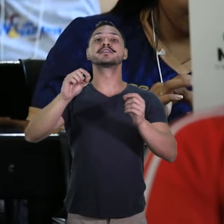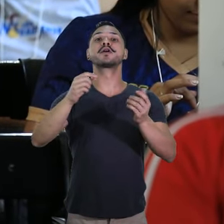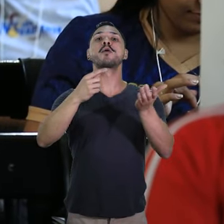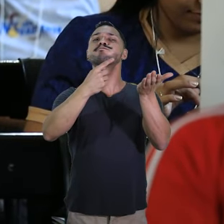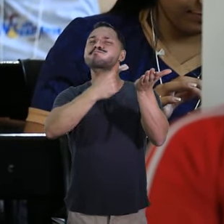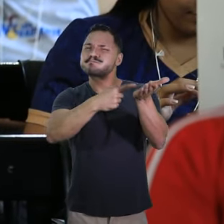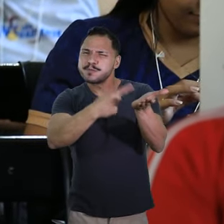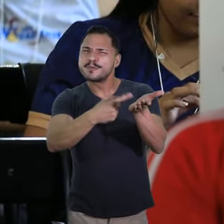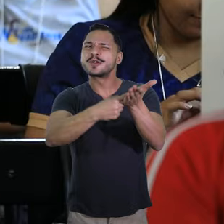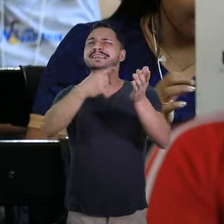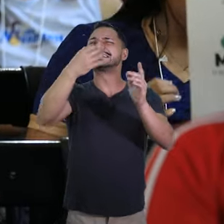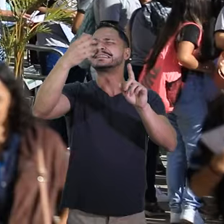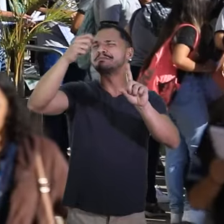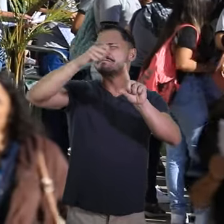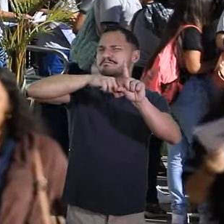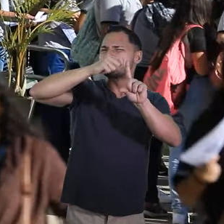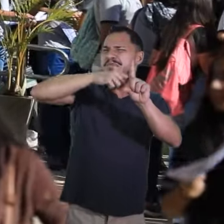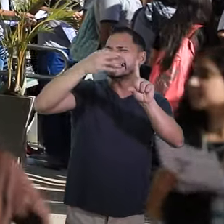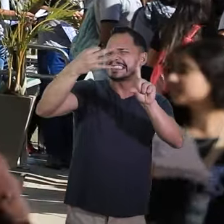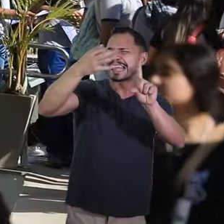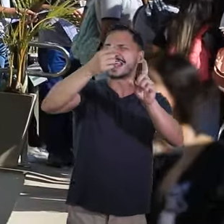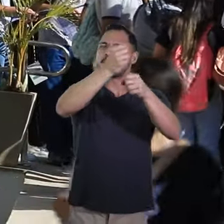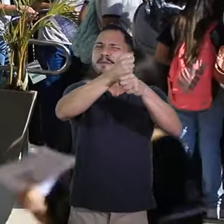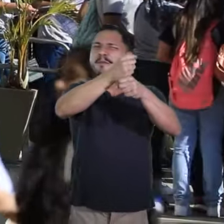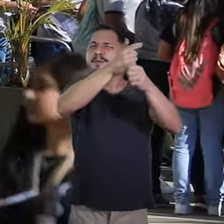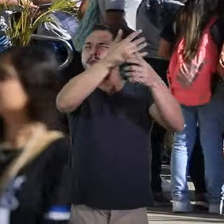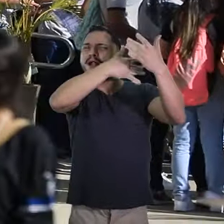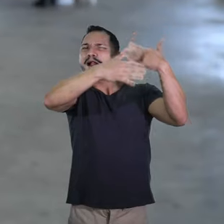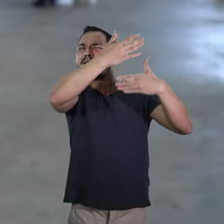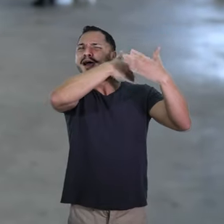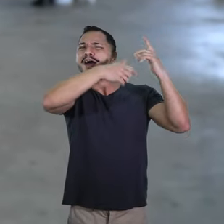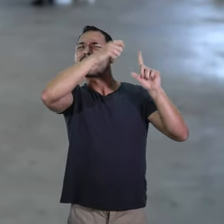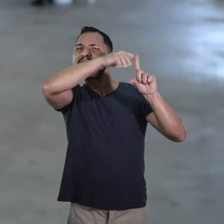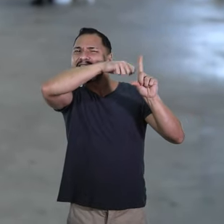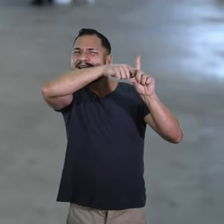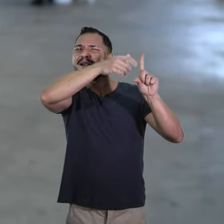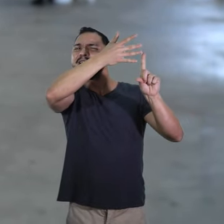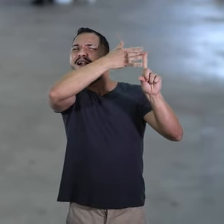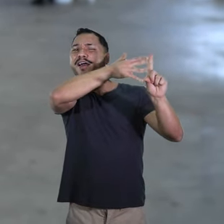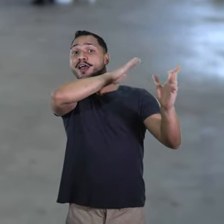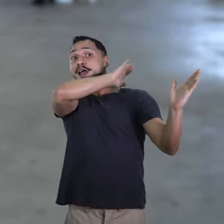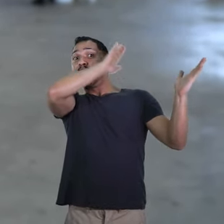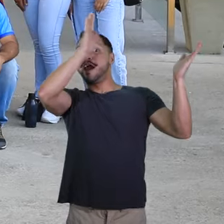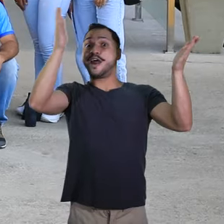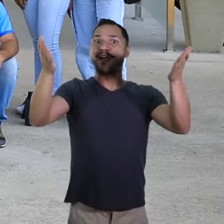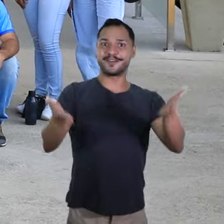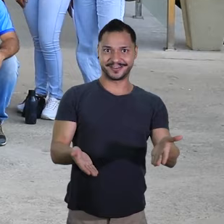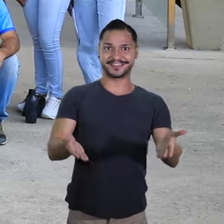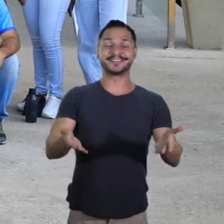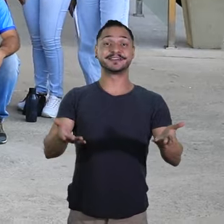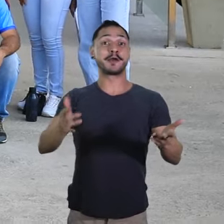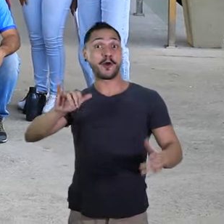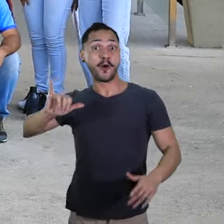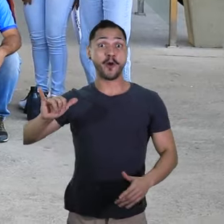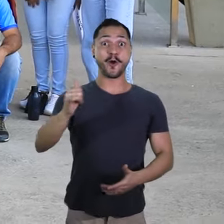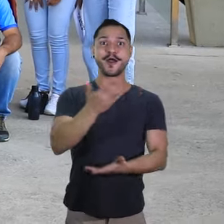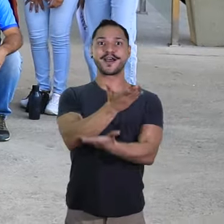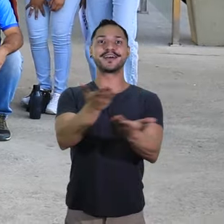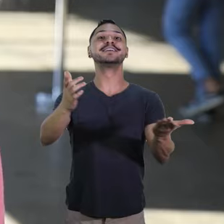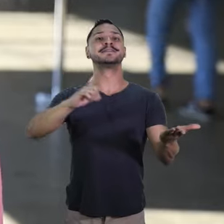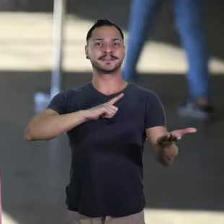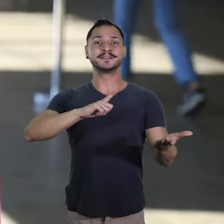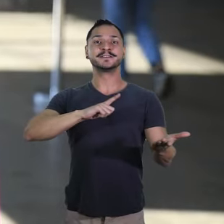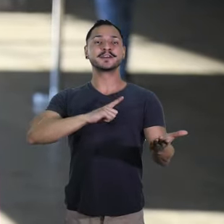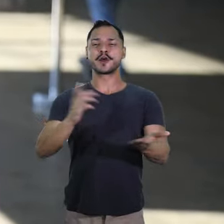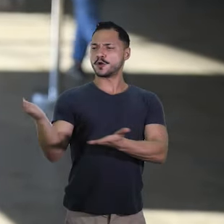através disso a gente começou um contato que durou cerca de 3 meses com essas escolas, até chegar hoje nesse resultado. É